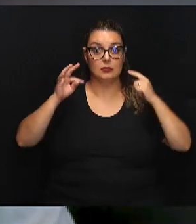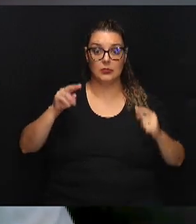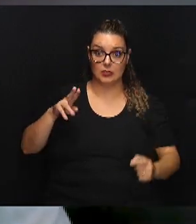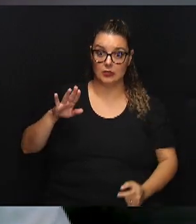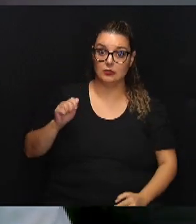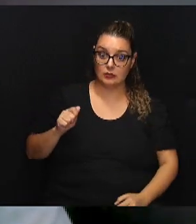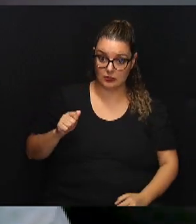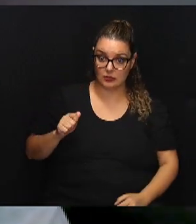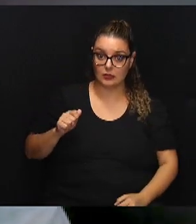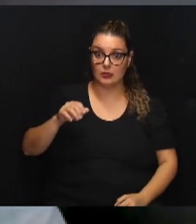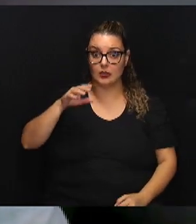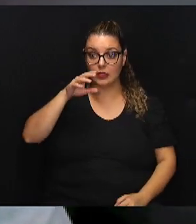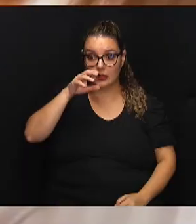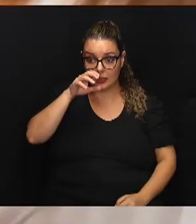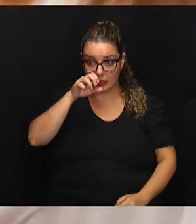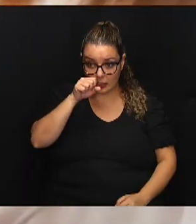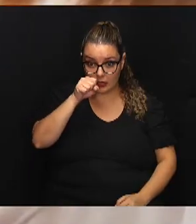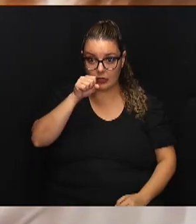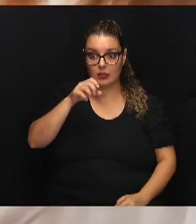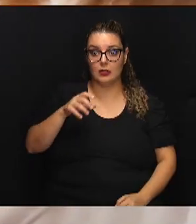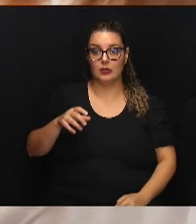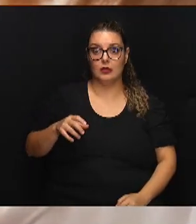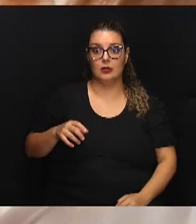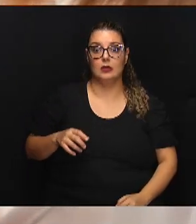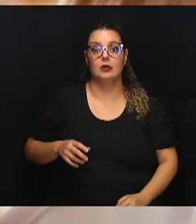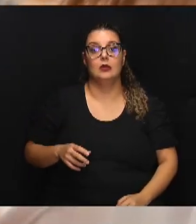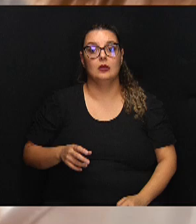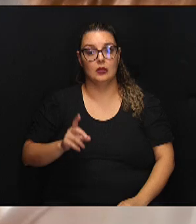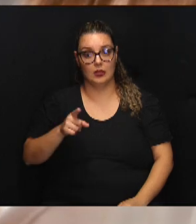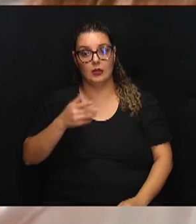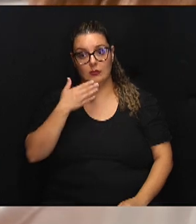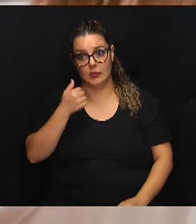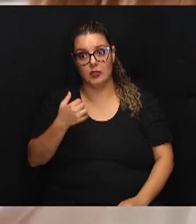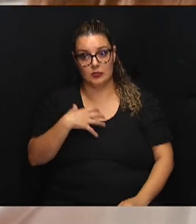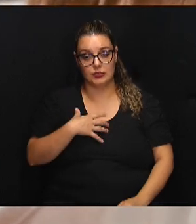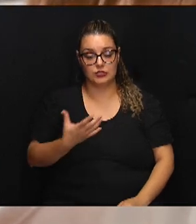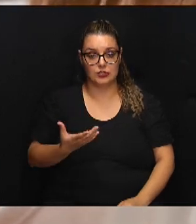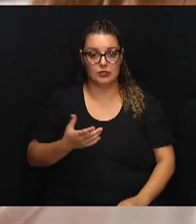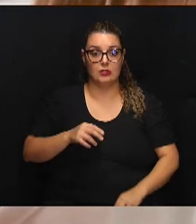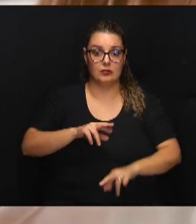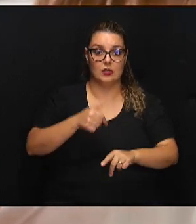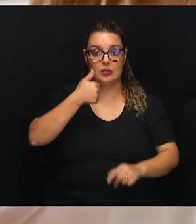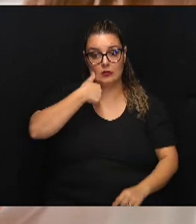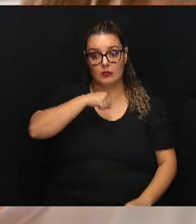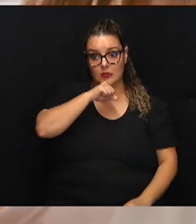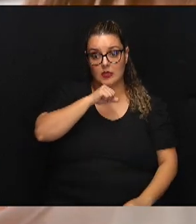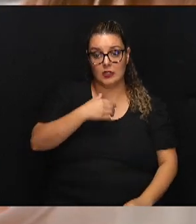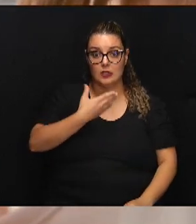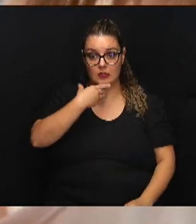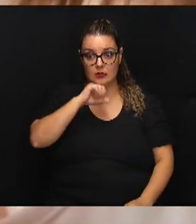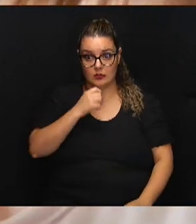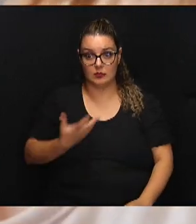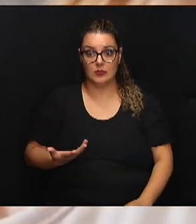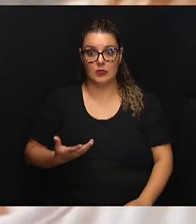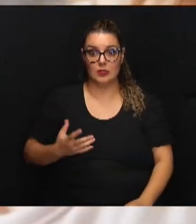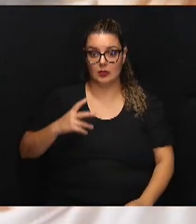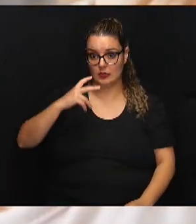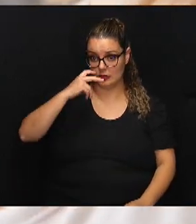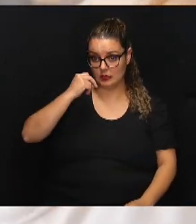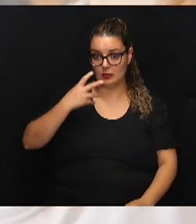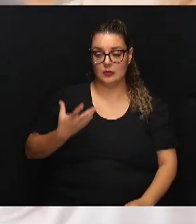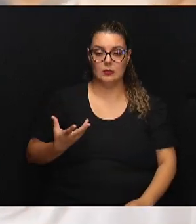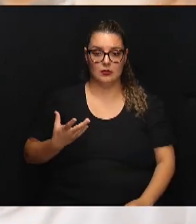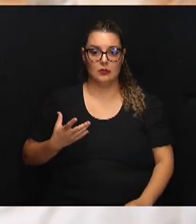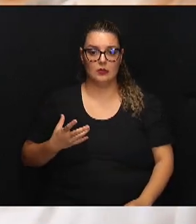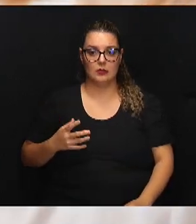Então, lavar sem pressão em crianças é a melhor saída. Uma coisa que muitas mães, pais fazem é lavar com seringa. Você pode comprar uma seringa de